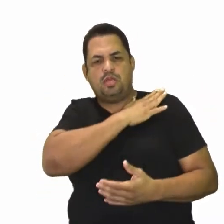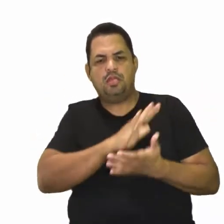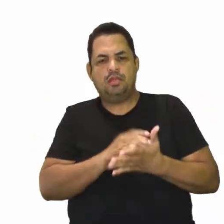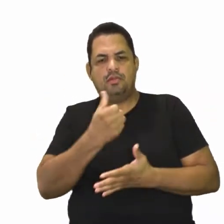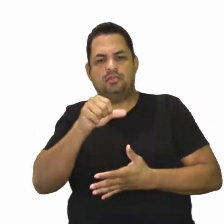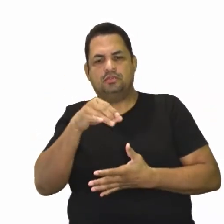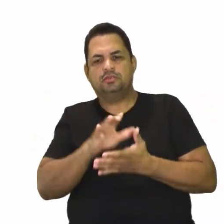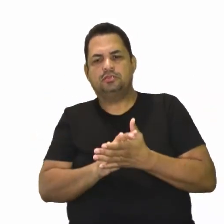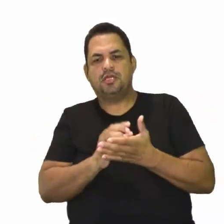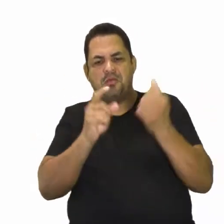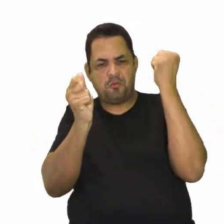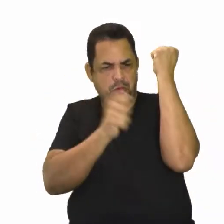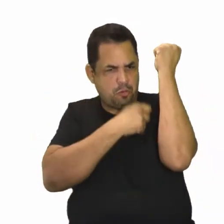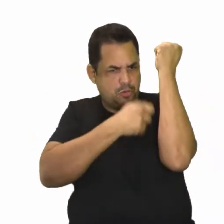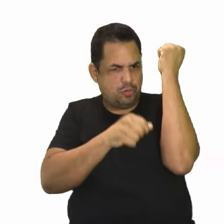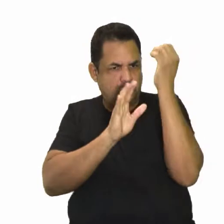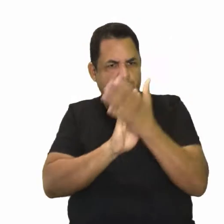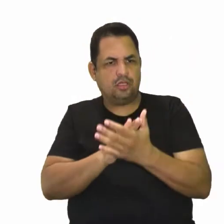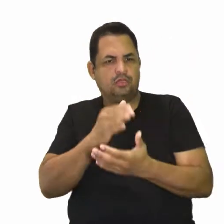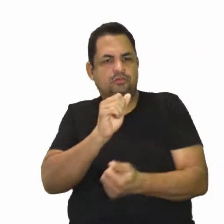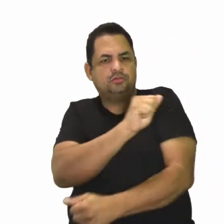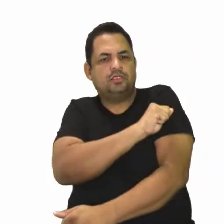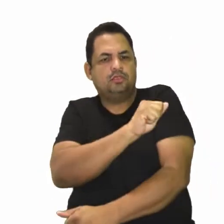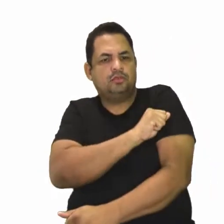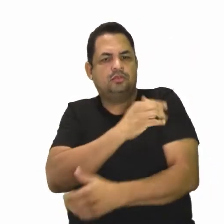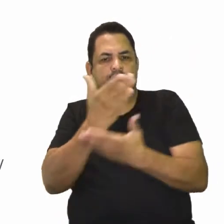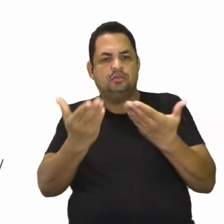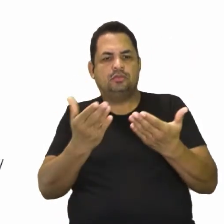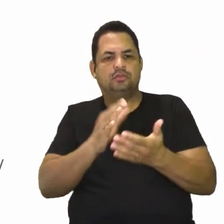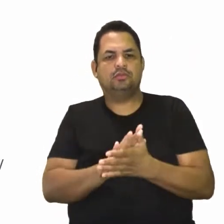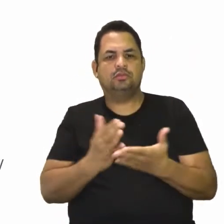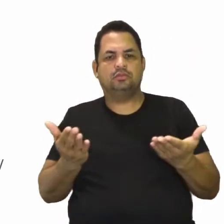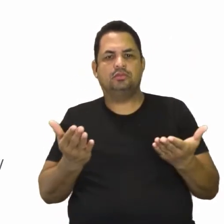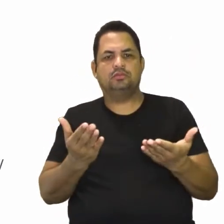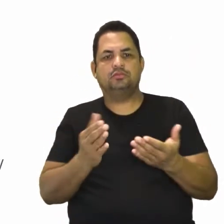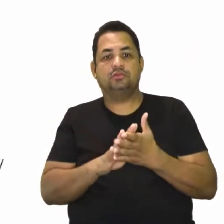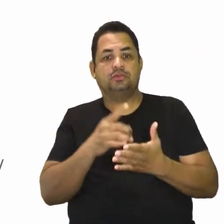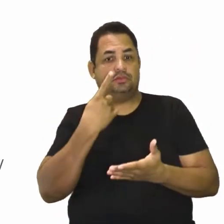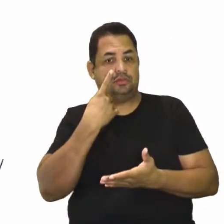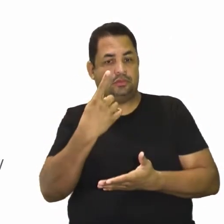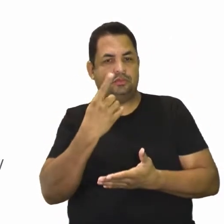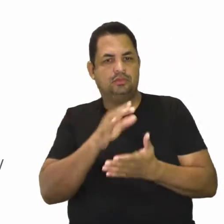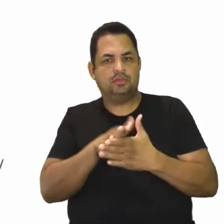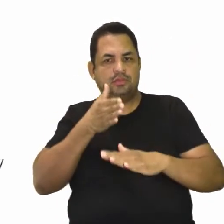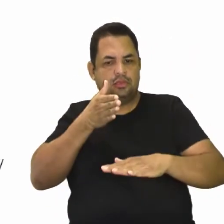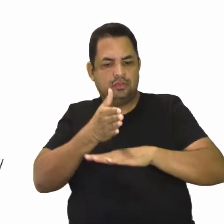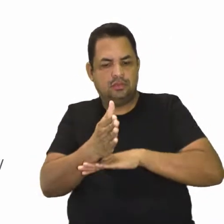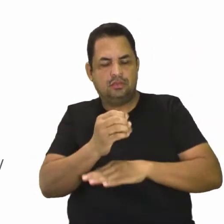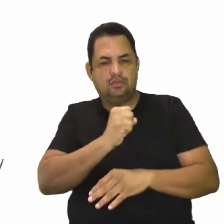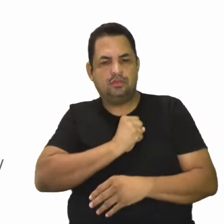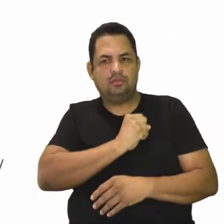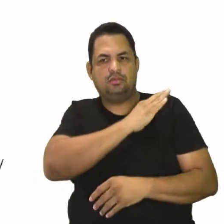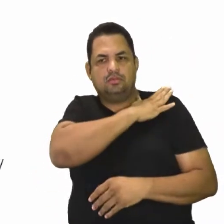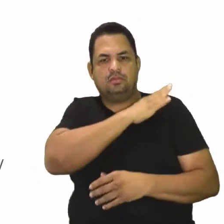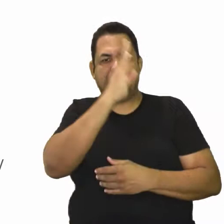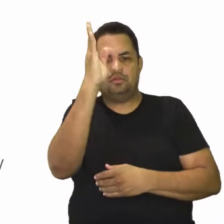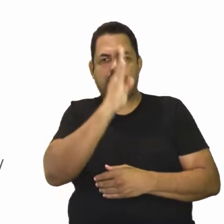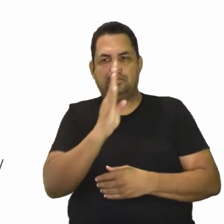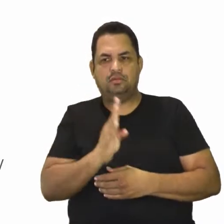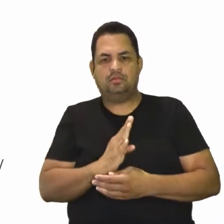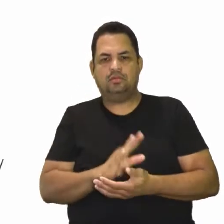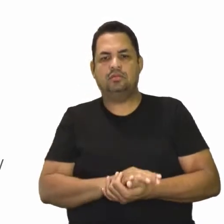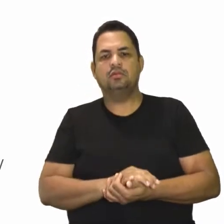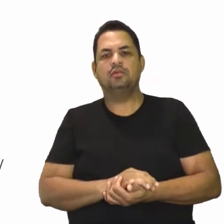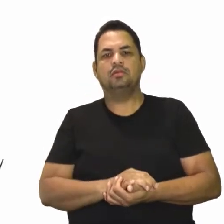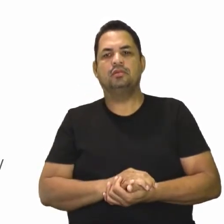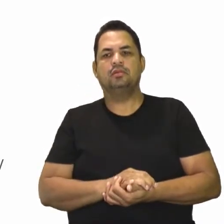em Estudantes. Aí veio para vocês assistir esse período aí. Intervenção militar no